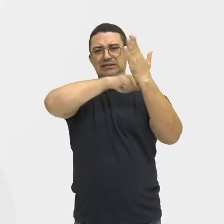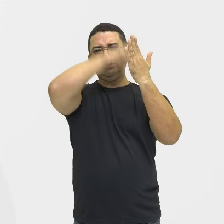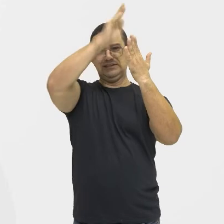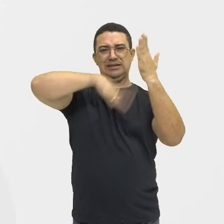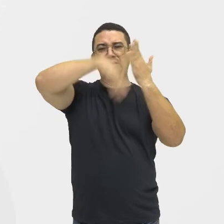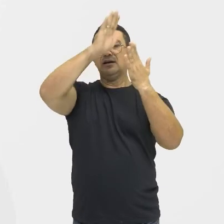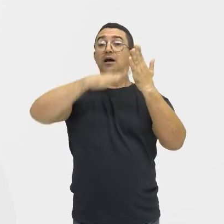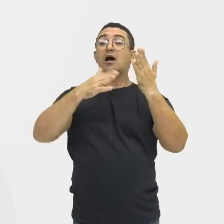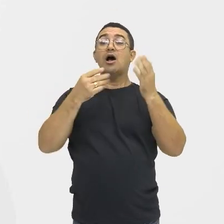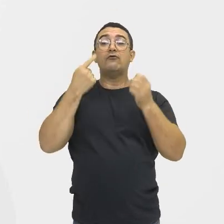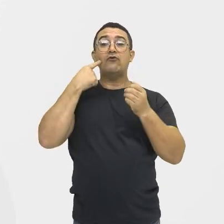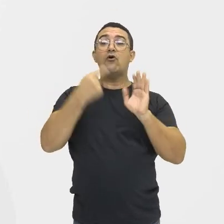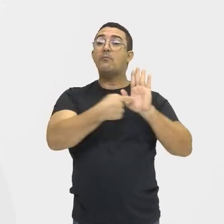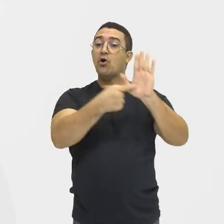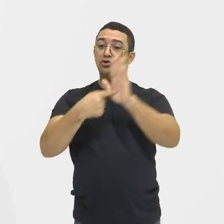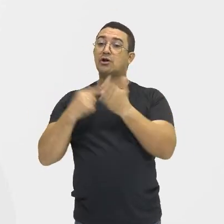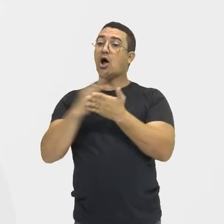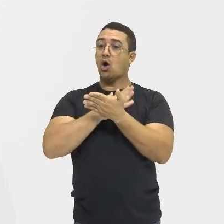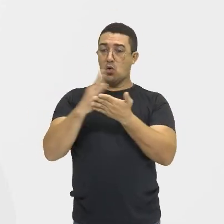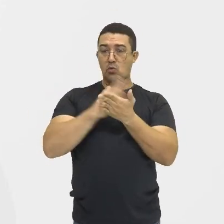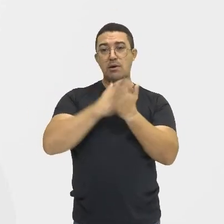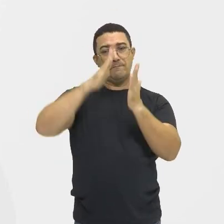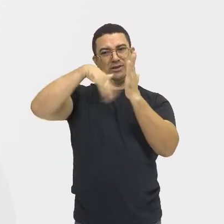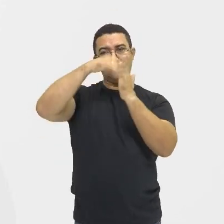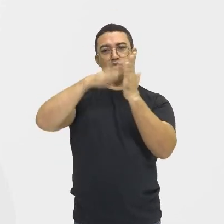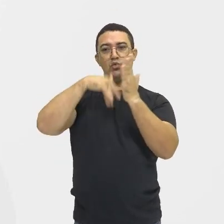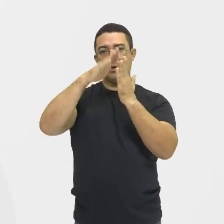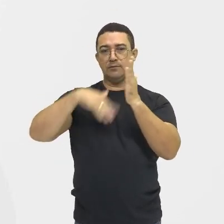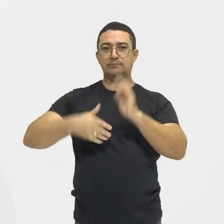que representam esses períodos. Vamos ver?